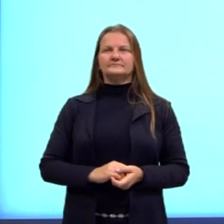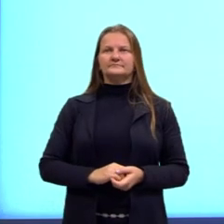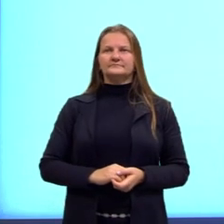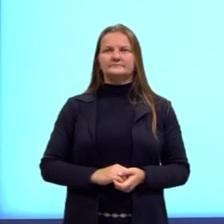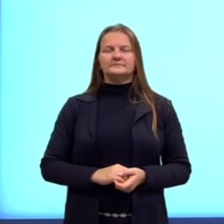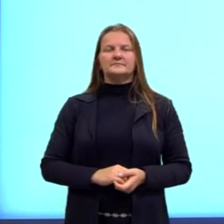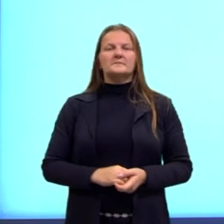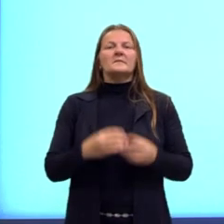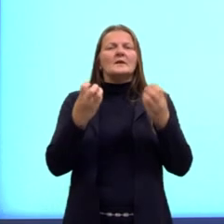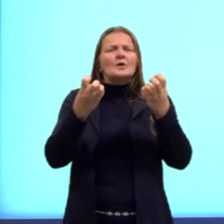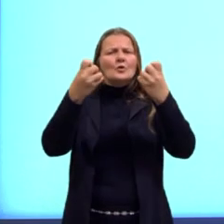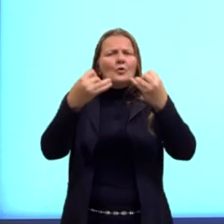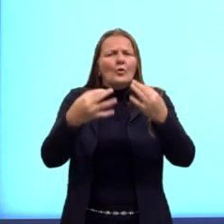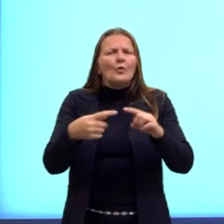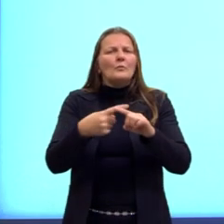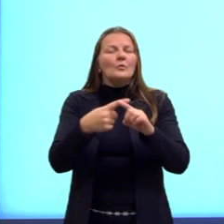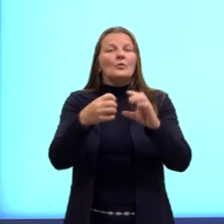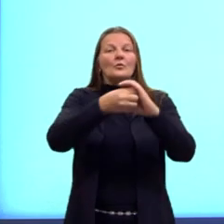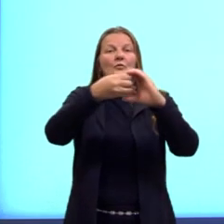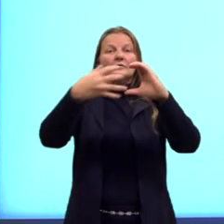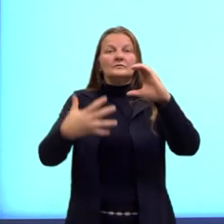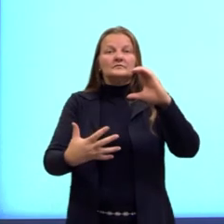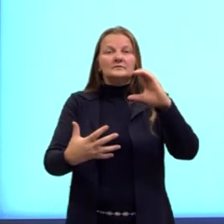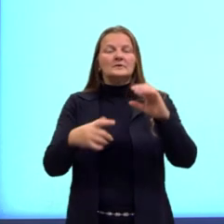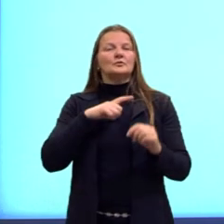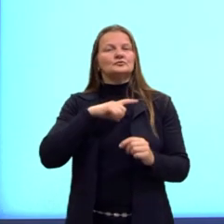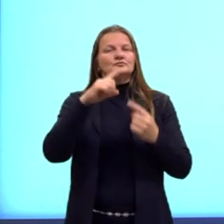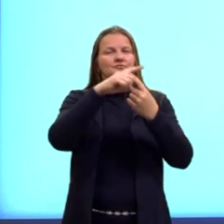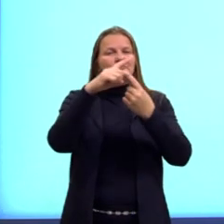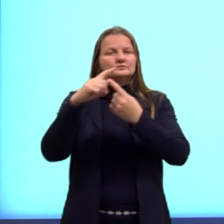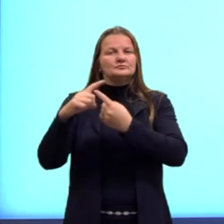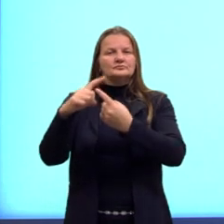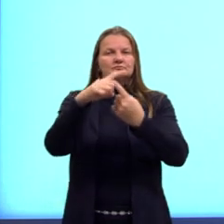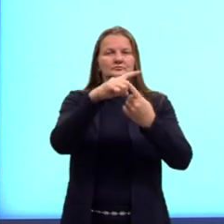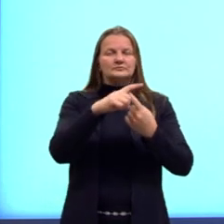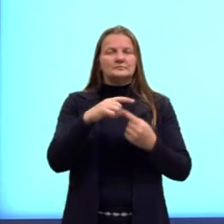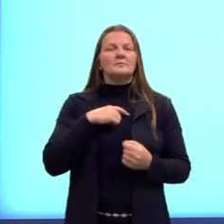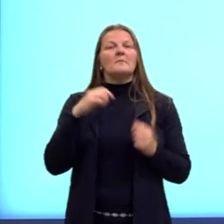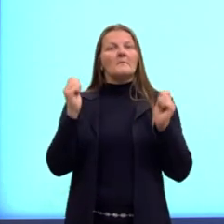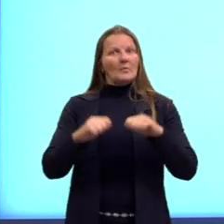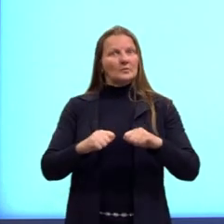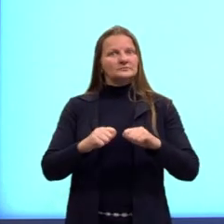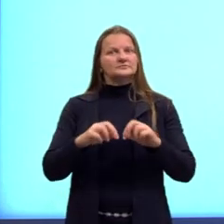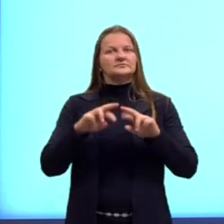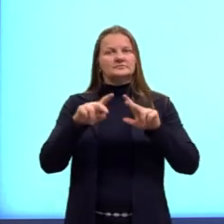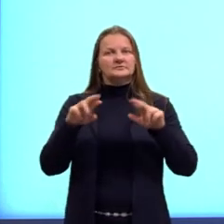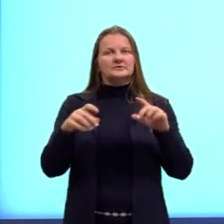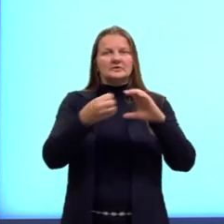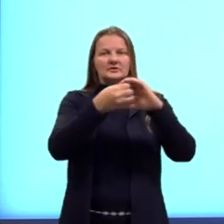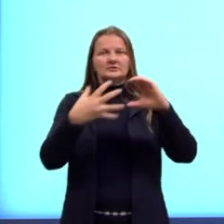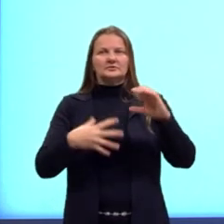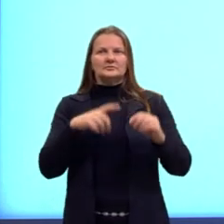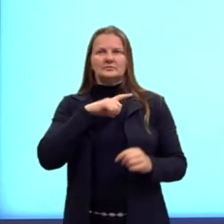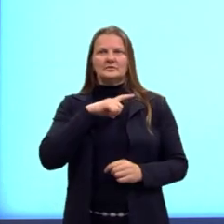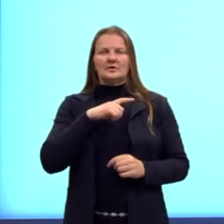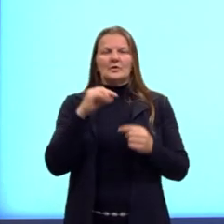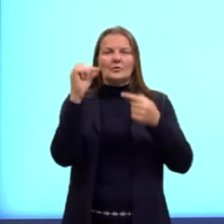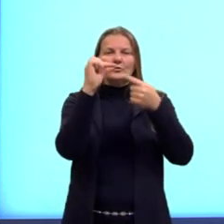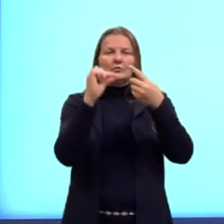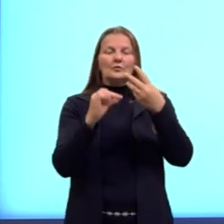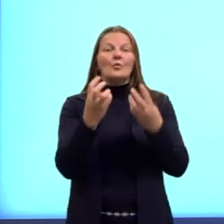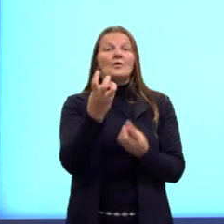nós vamos ver agora então a classificação dos triângulos eles podem ser classificados então de